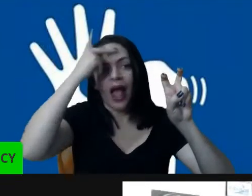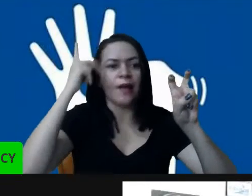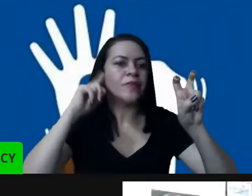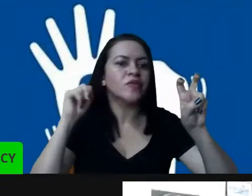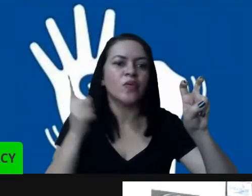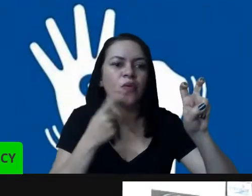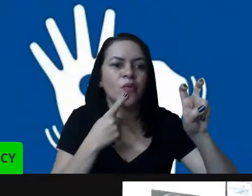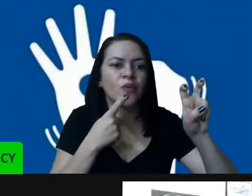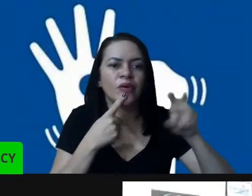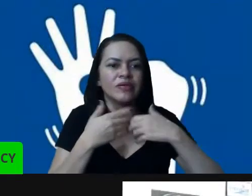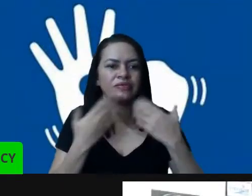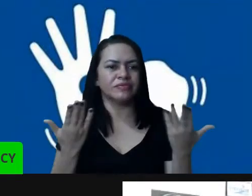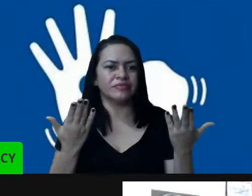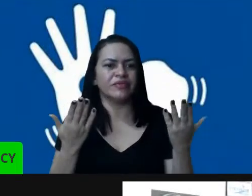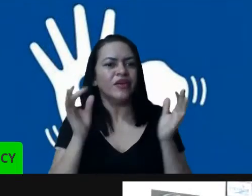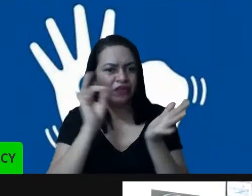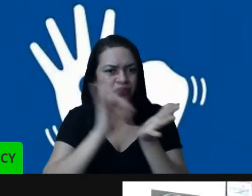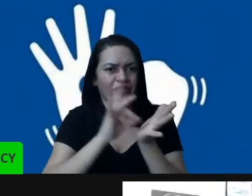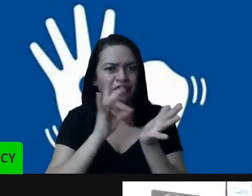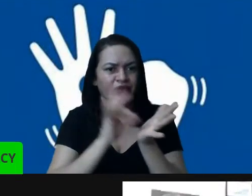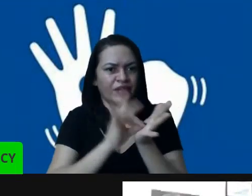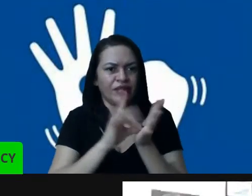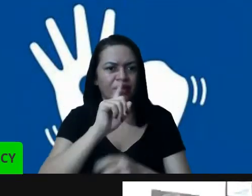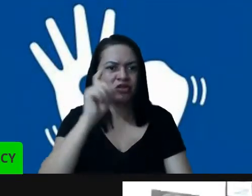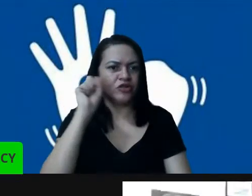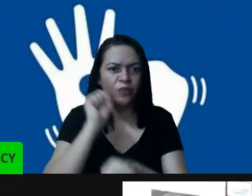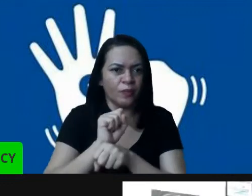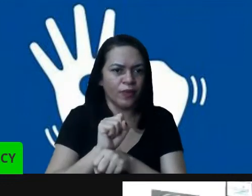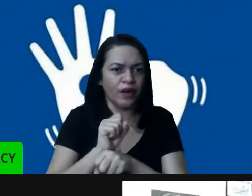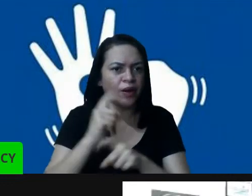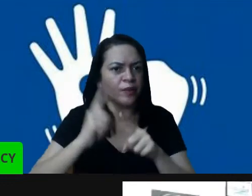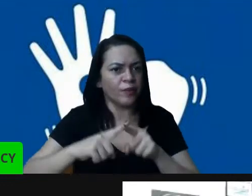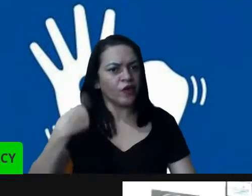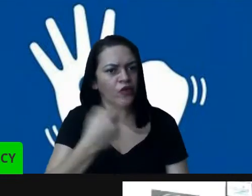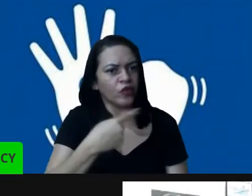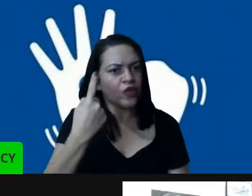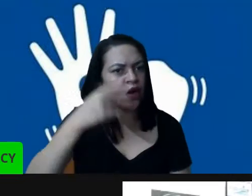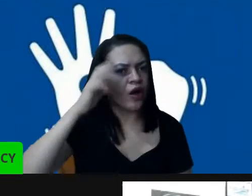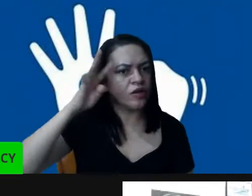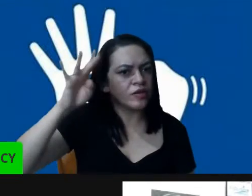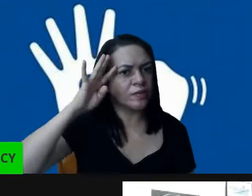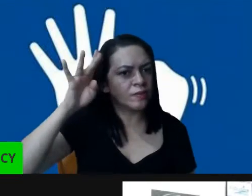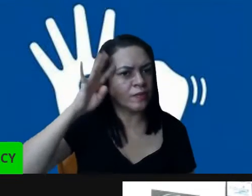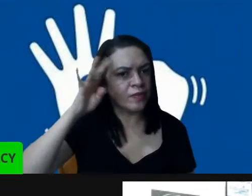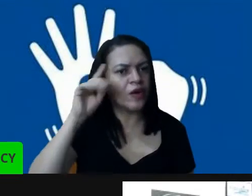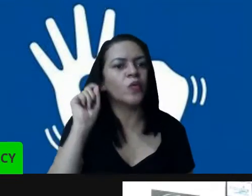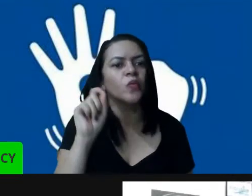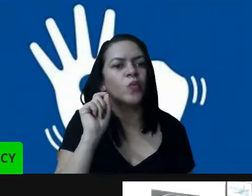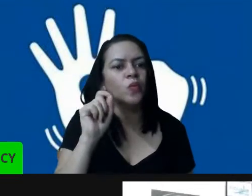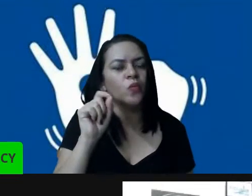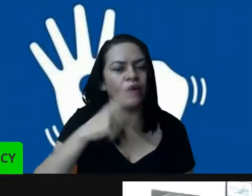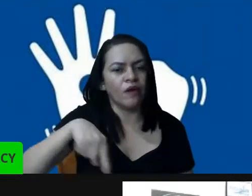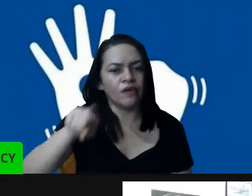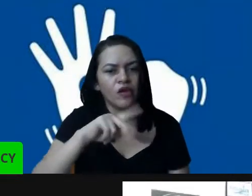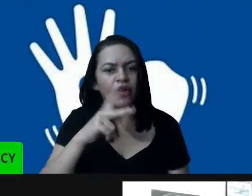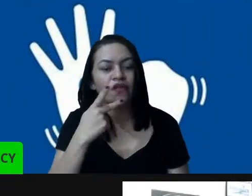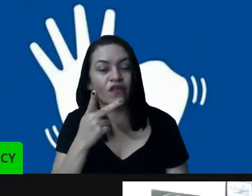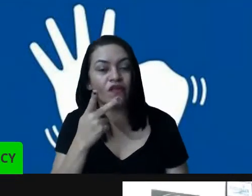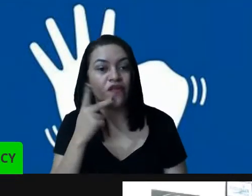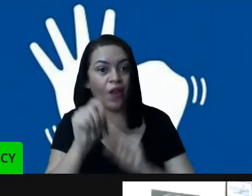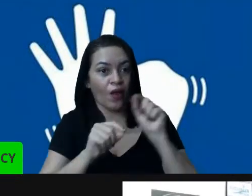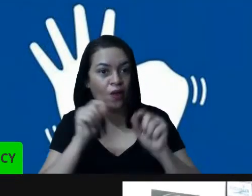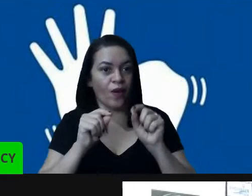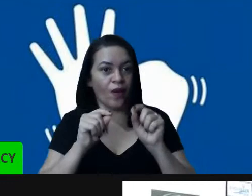De fato, não para para pensar, porque a gente imagina, e aí eu vou falar do